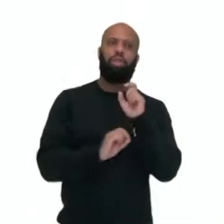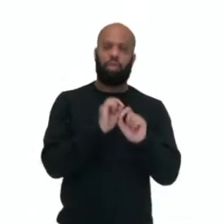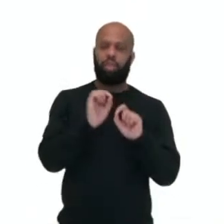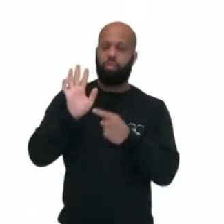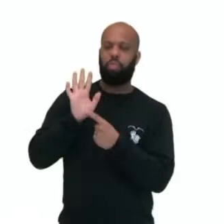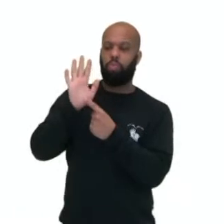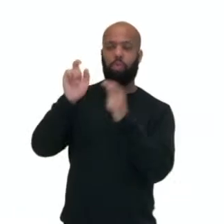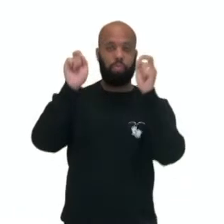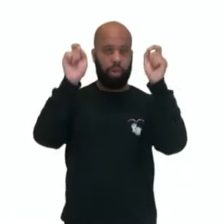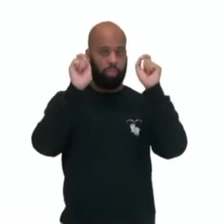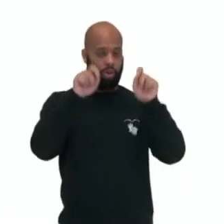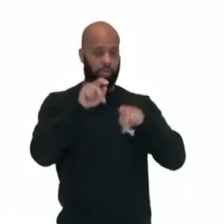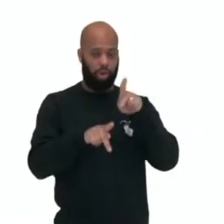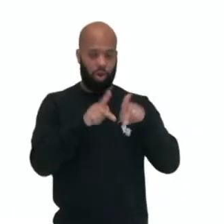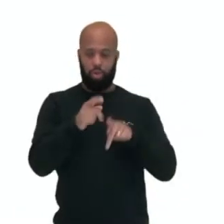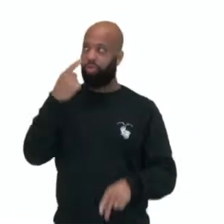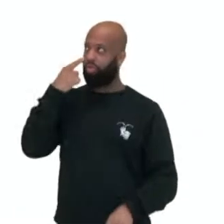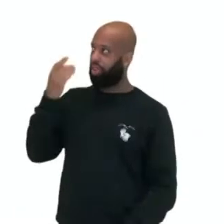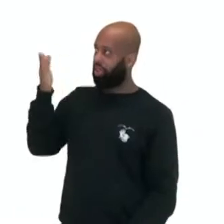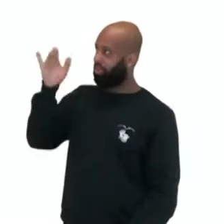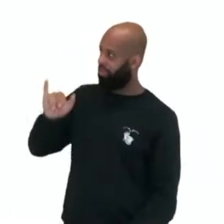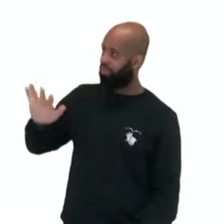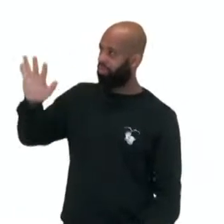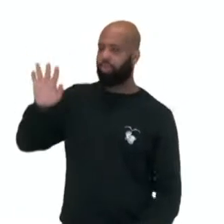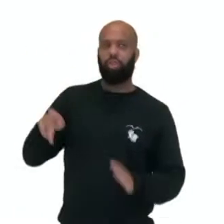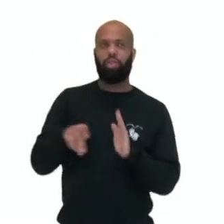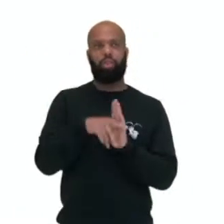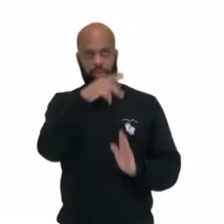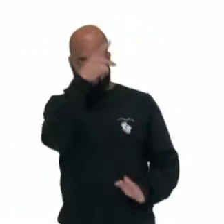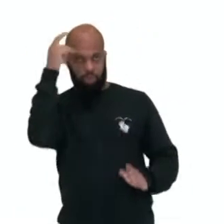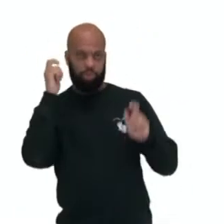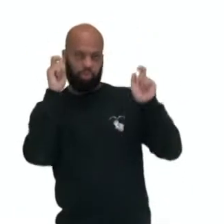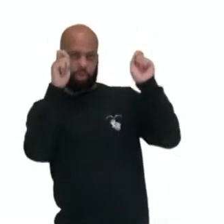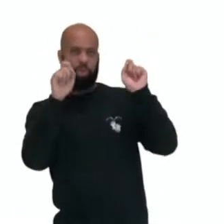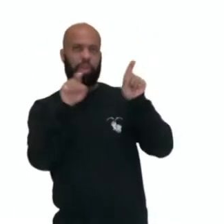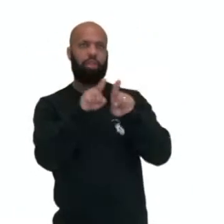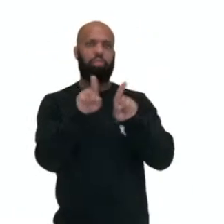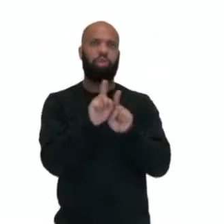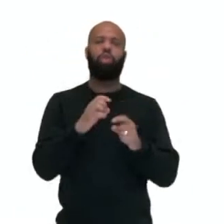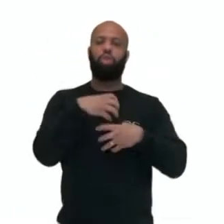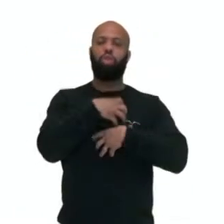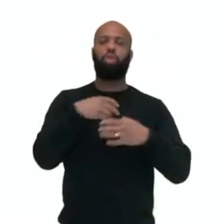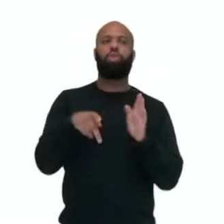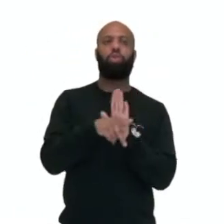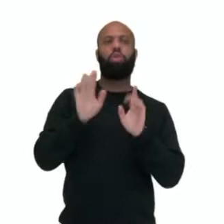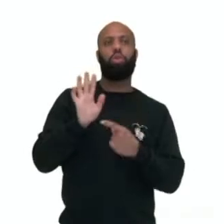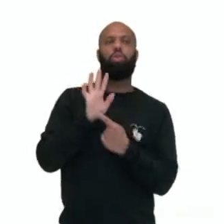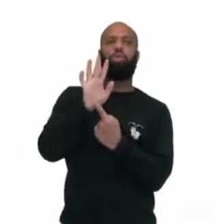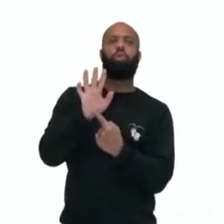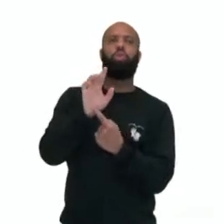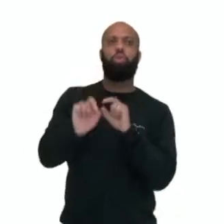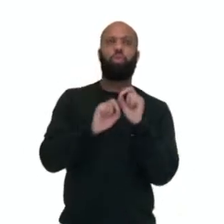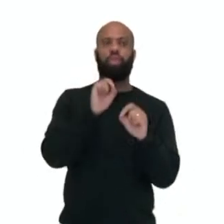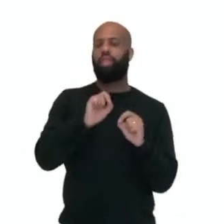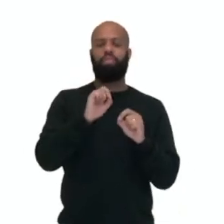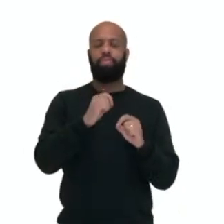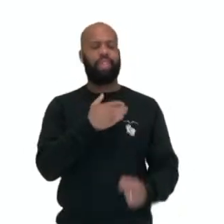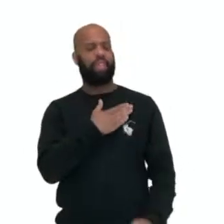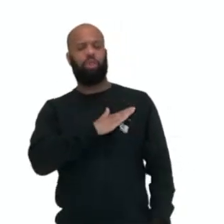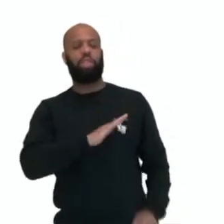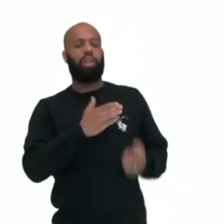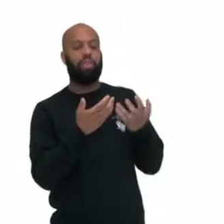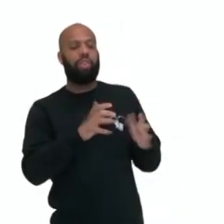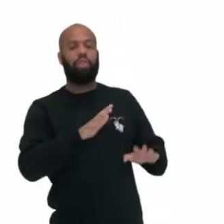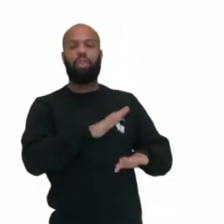como essa da imagem que nós vemos ali de pessoas se manifestando são formas de demonstrar descontentamento